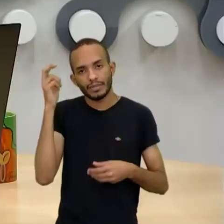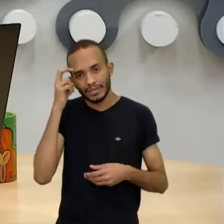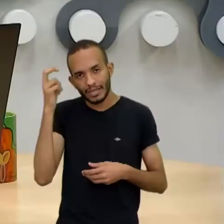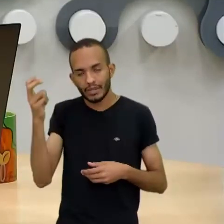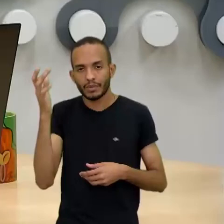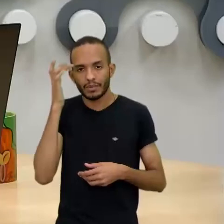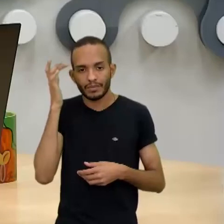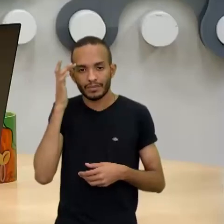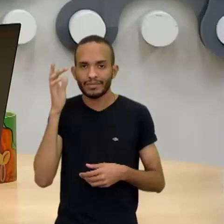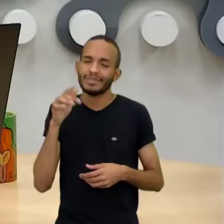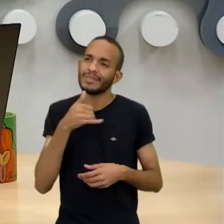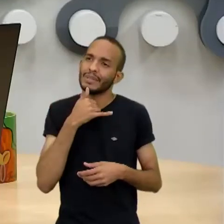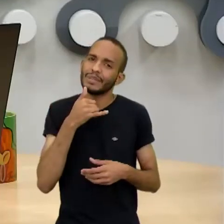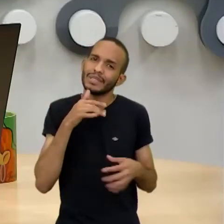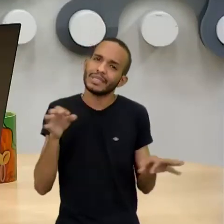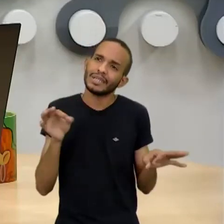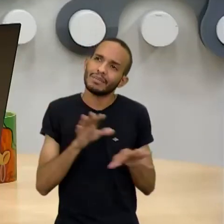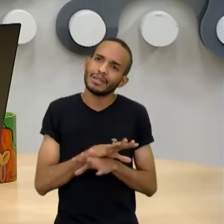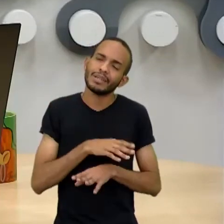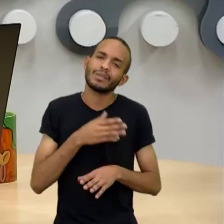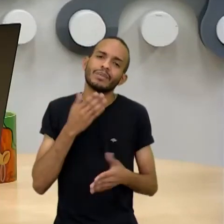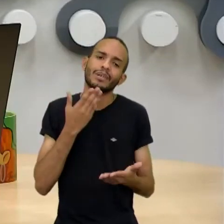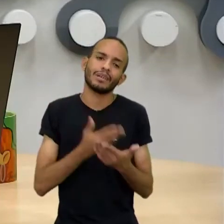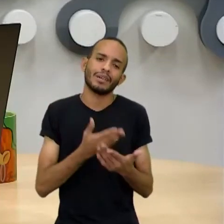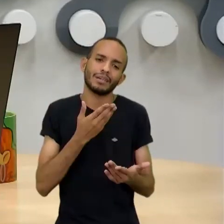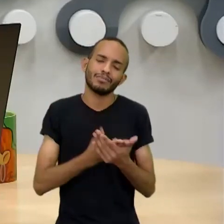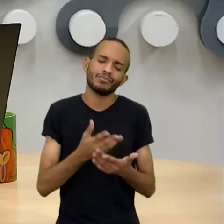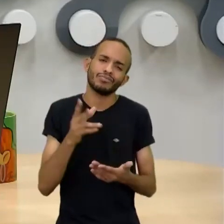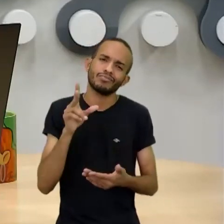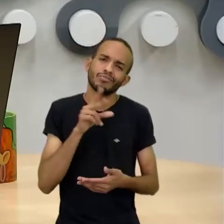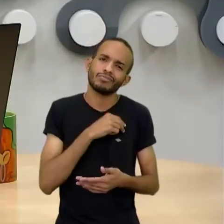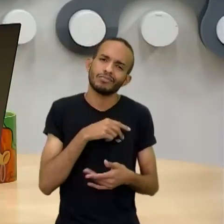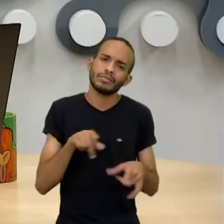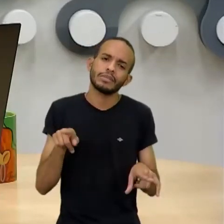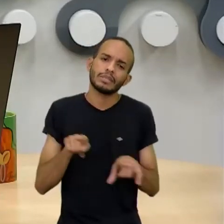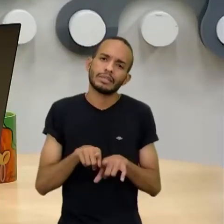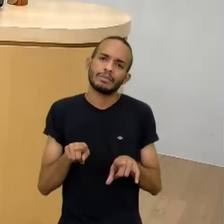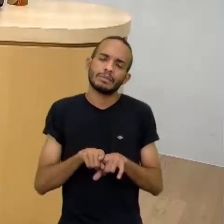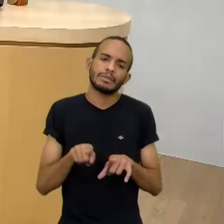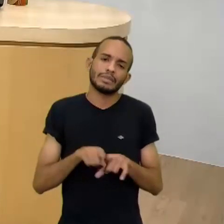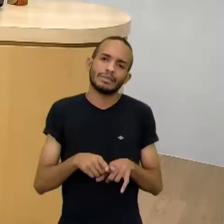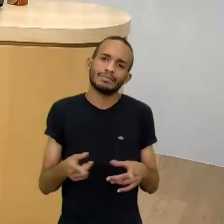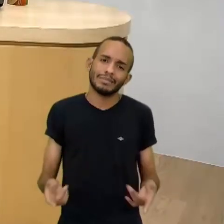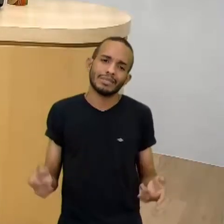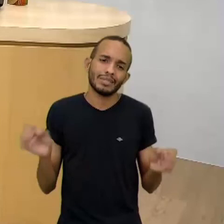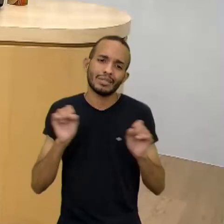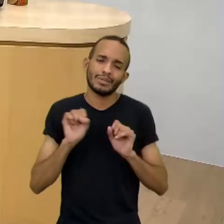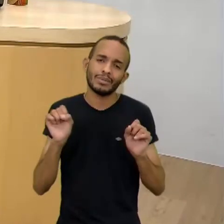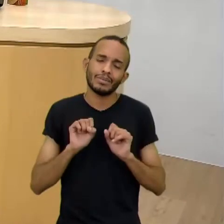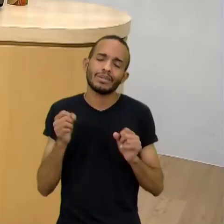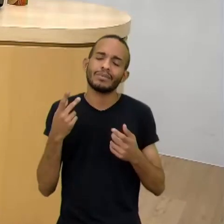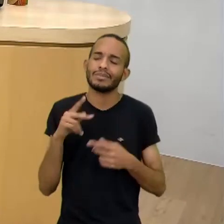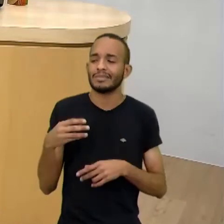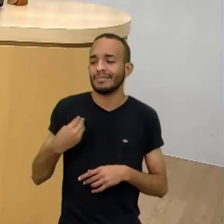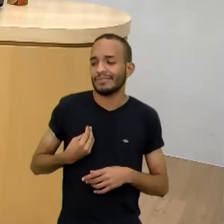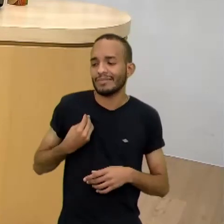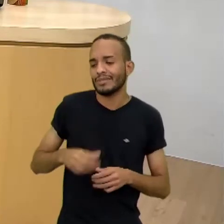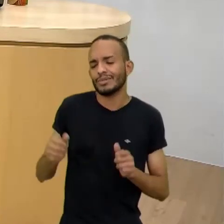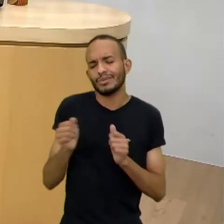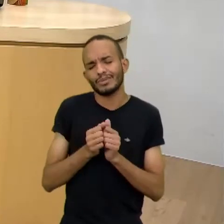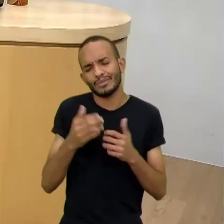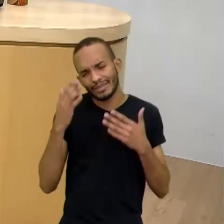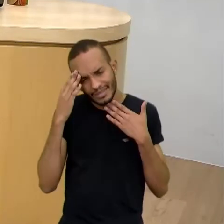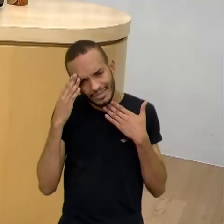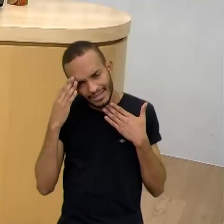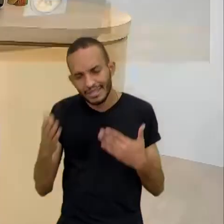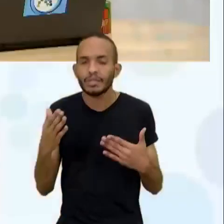Pro? sim. Infelizmente, a nossa aula Tá está doidinho o acabando. relógio já, ele Poxa fica- vida. Nossa, ele não gosta da gente. Adorei sua isso. participação, Pro. Muito Ai, eu obrigada.